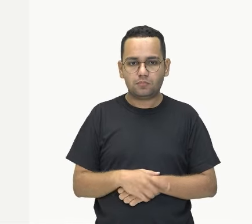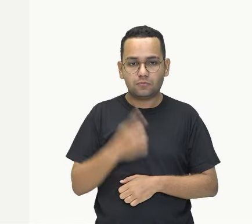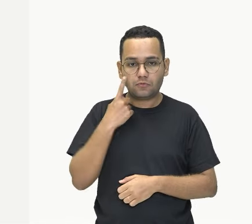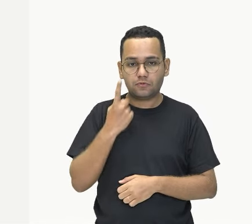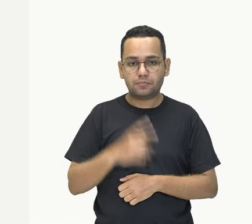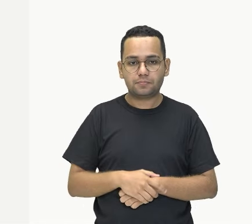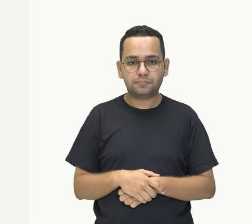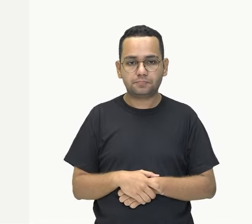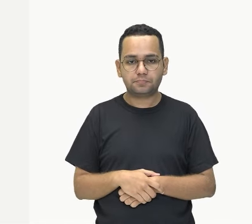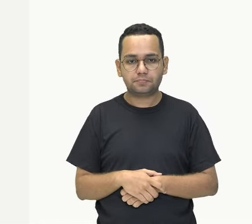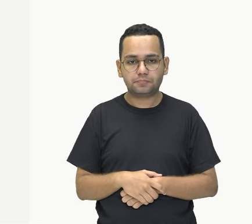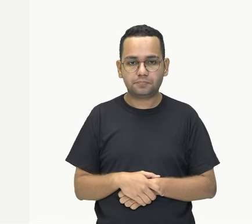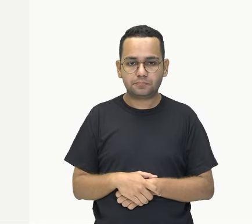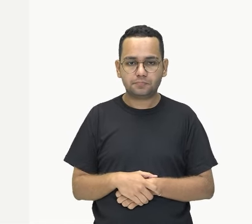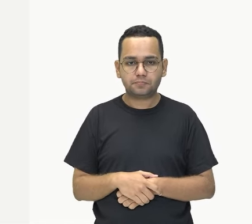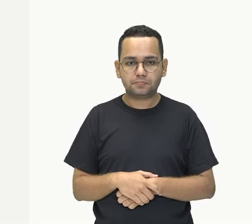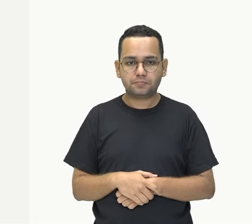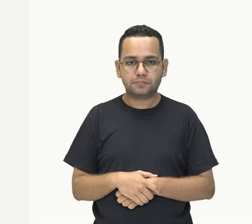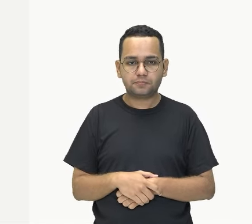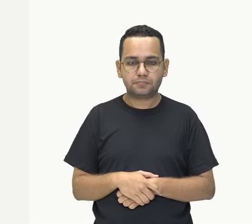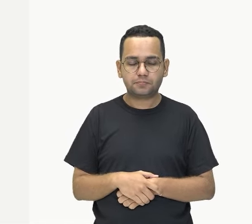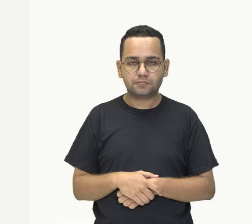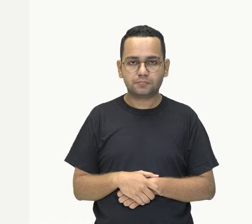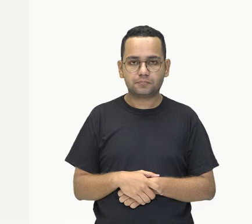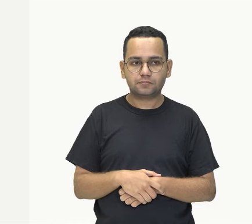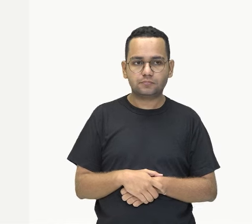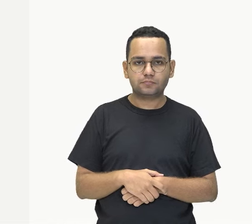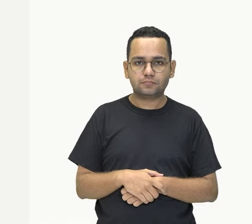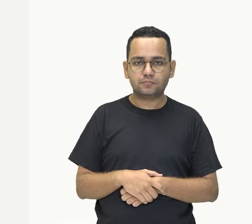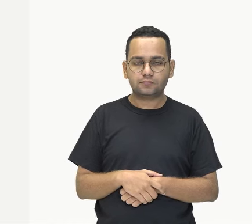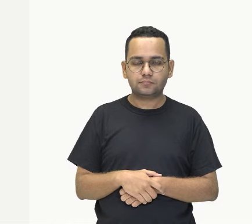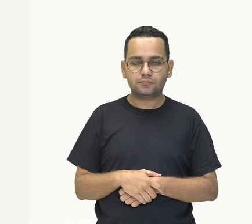aparece é 1 e aqui no x que não aparece também é 1.